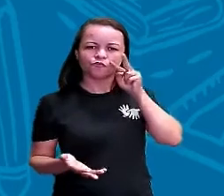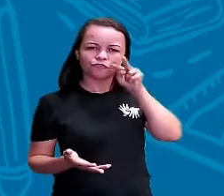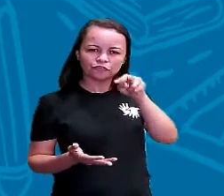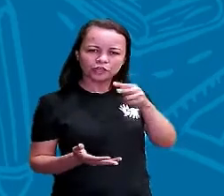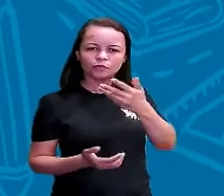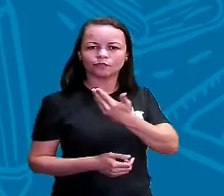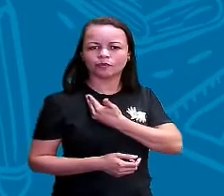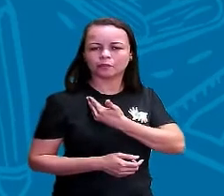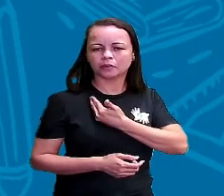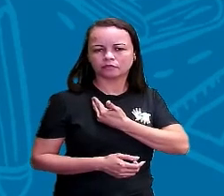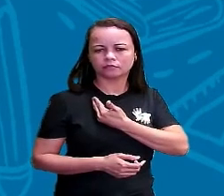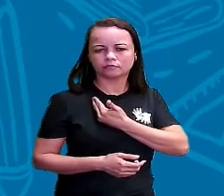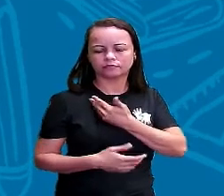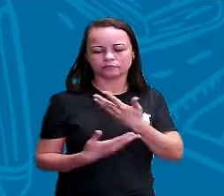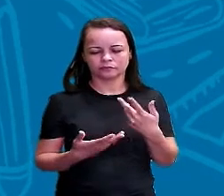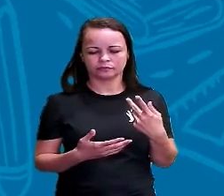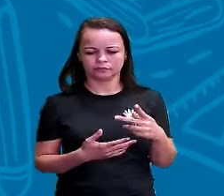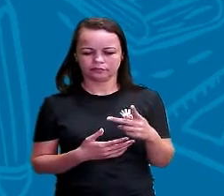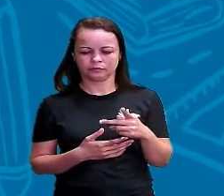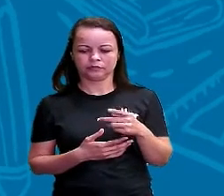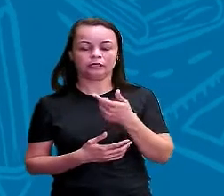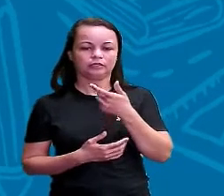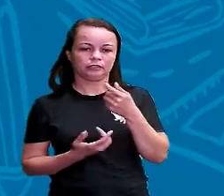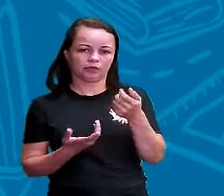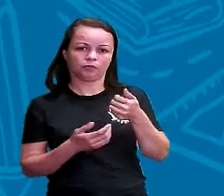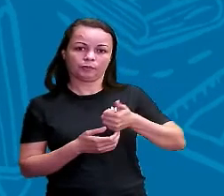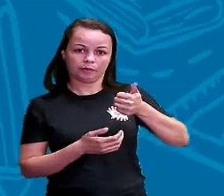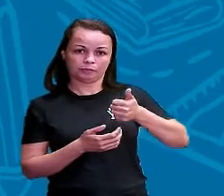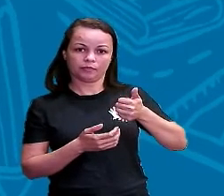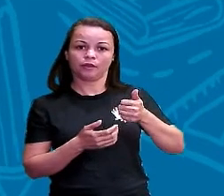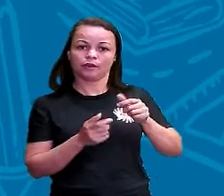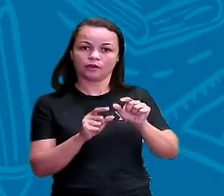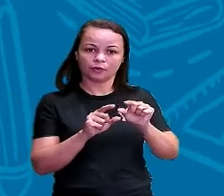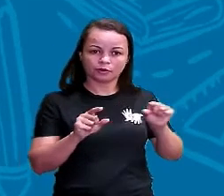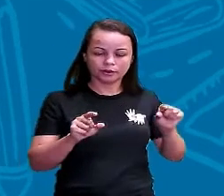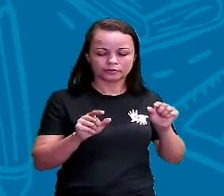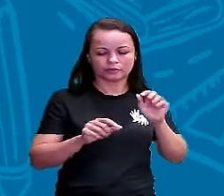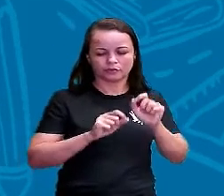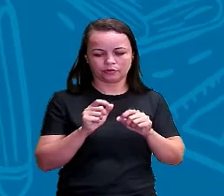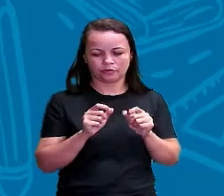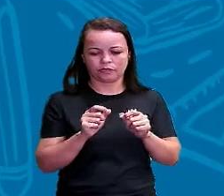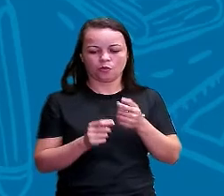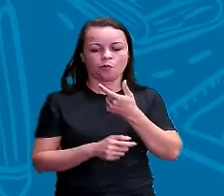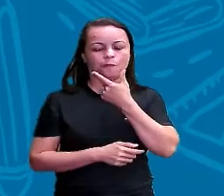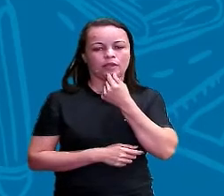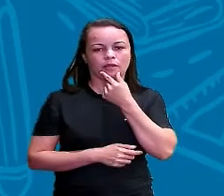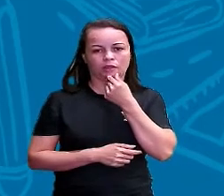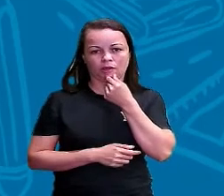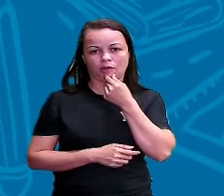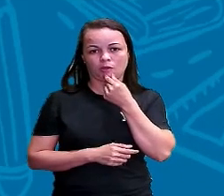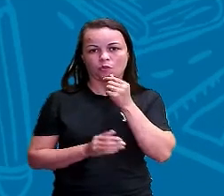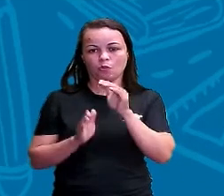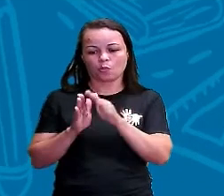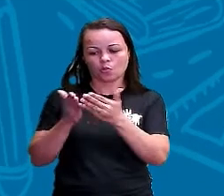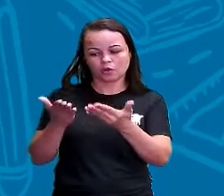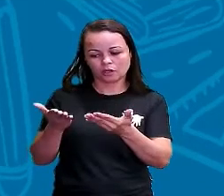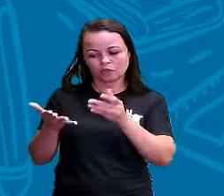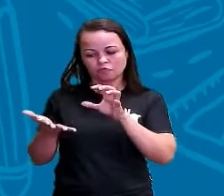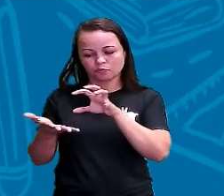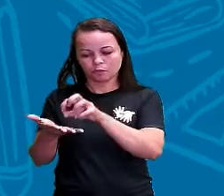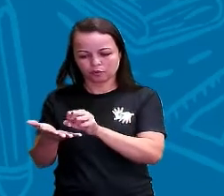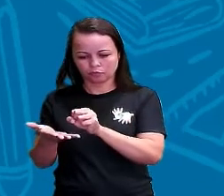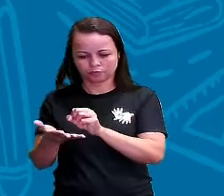orações. Então, a primeira oração, o menino pegou o livro. A segunda oração, ó,